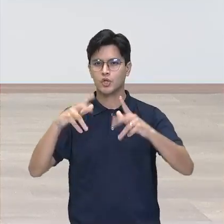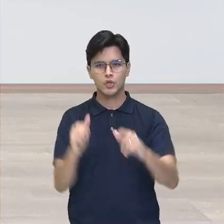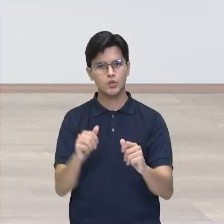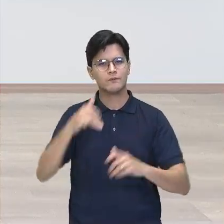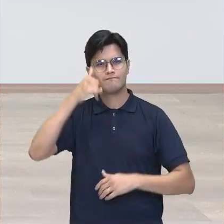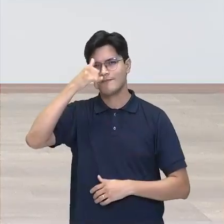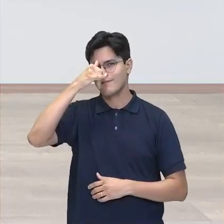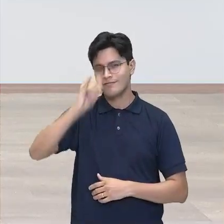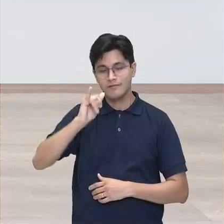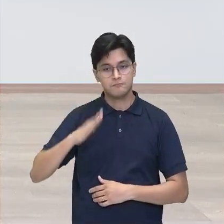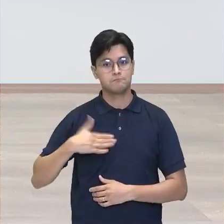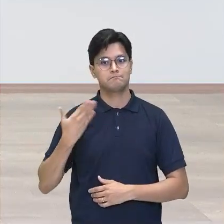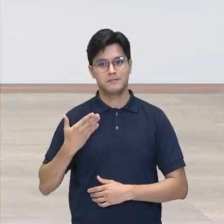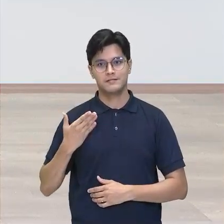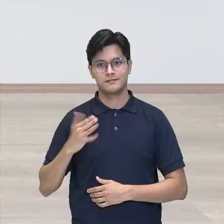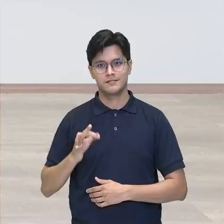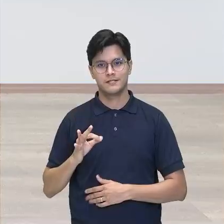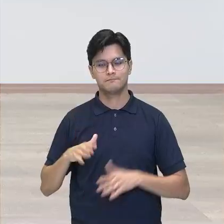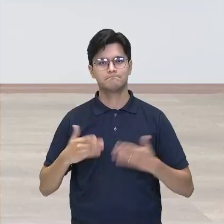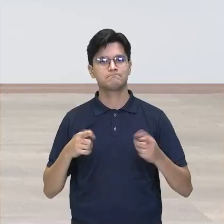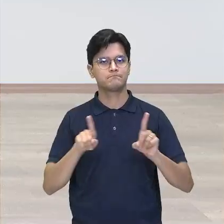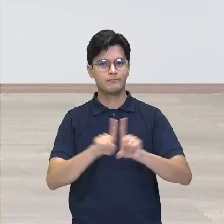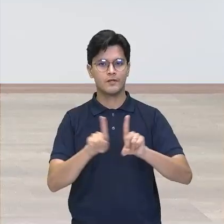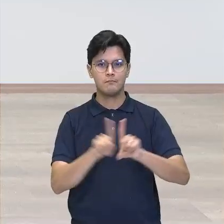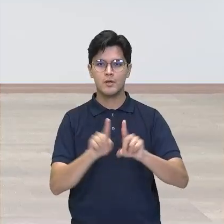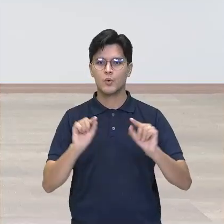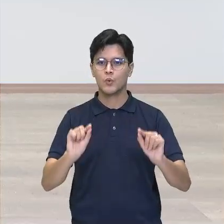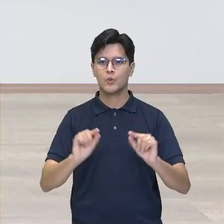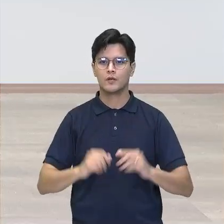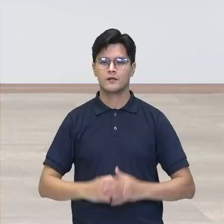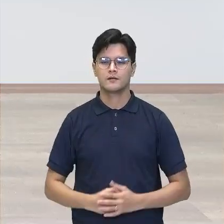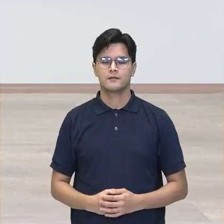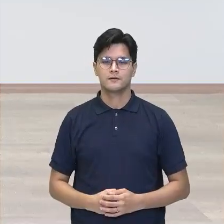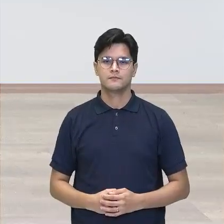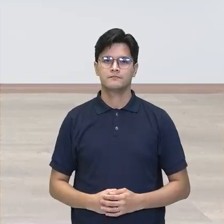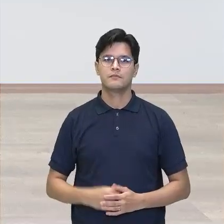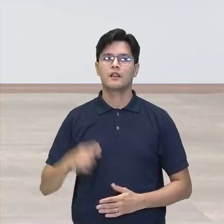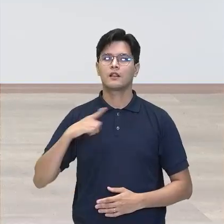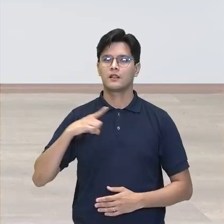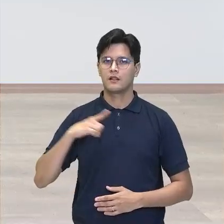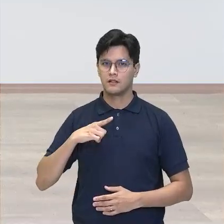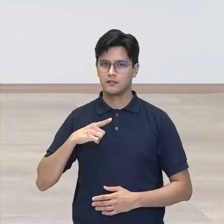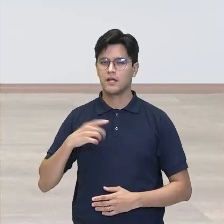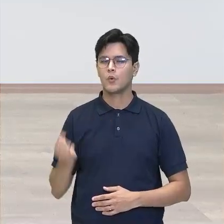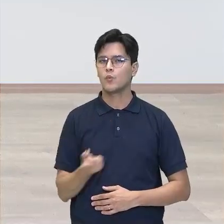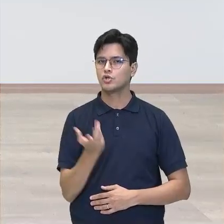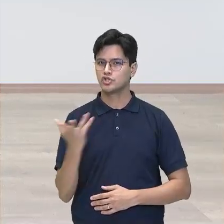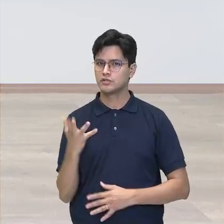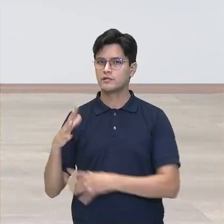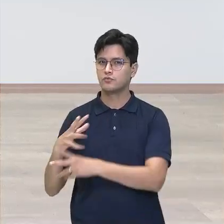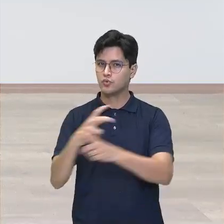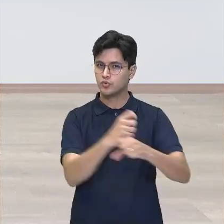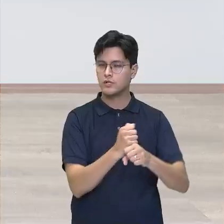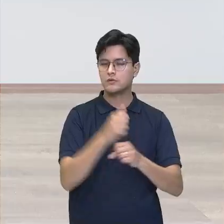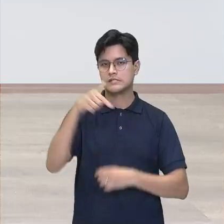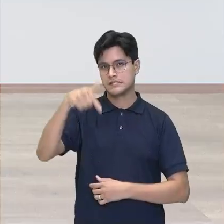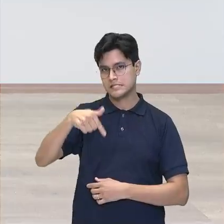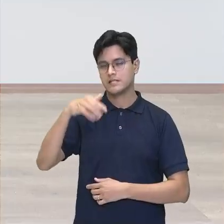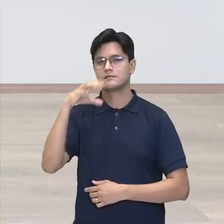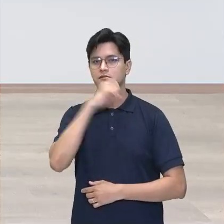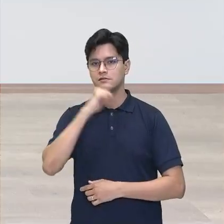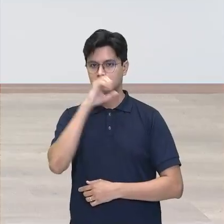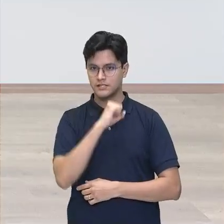né? Exatamente. E reforçando também que a gente tem 7 sábados letivos e todos eles serão no